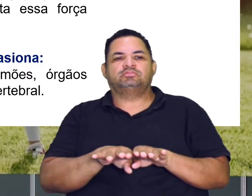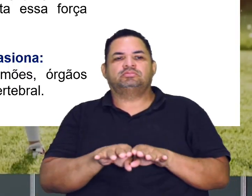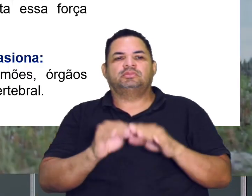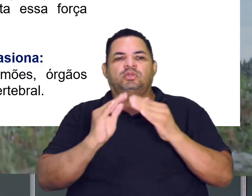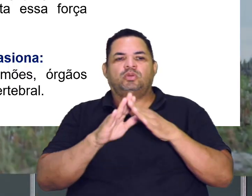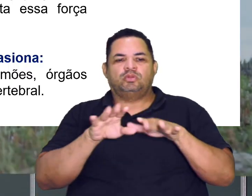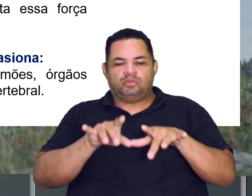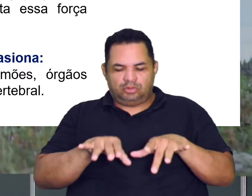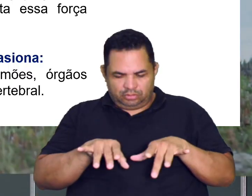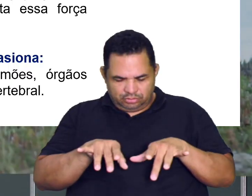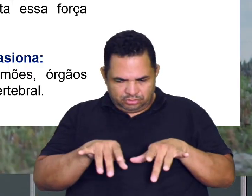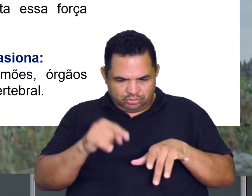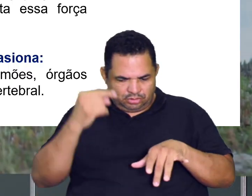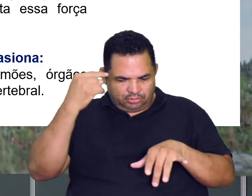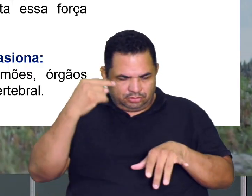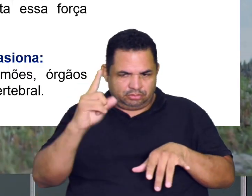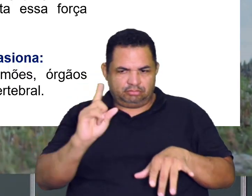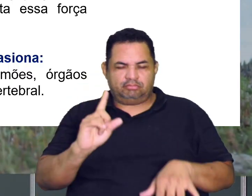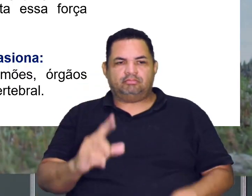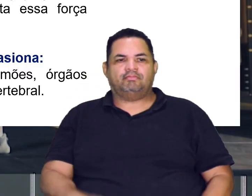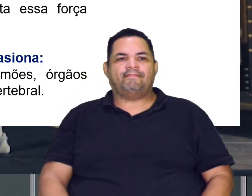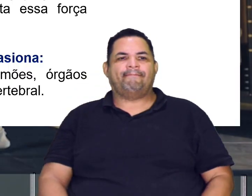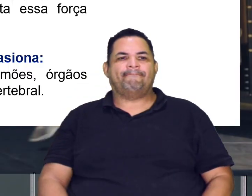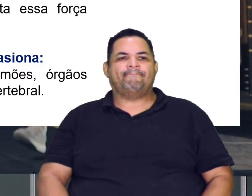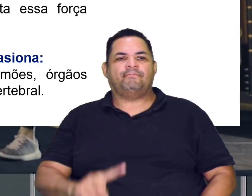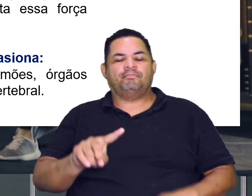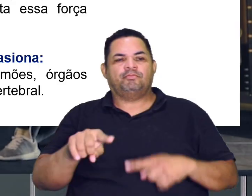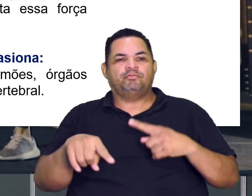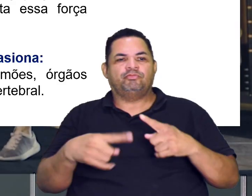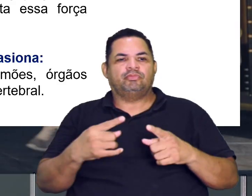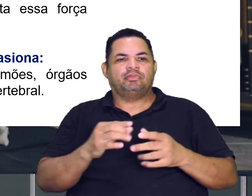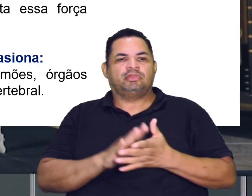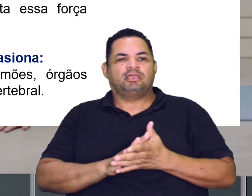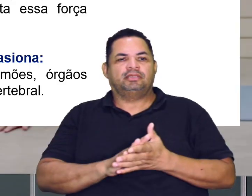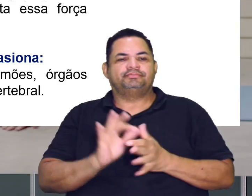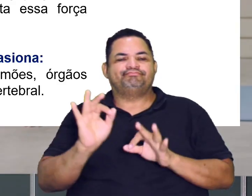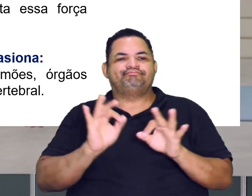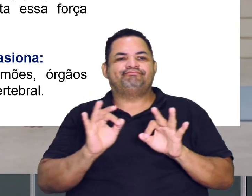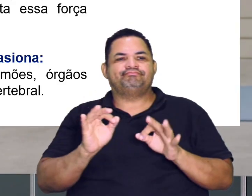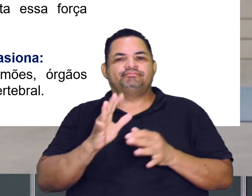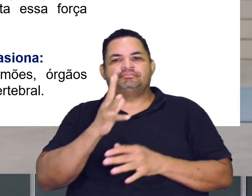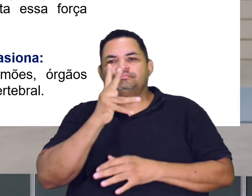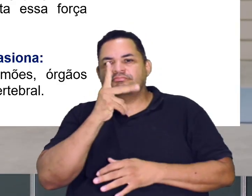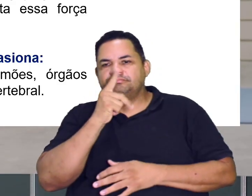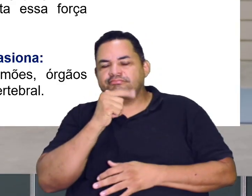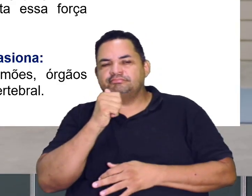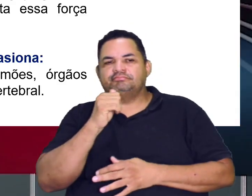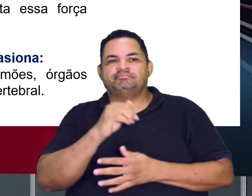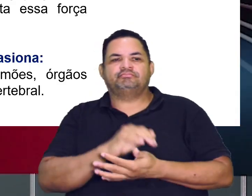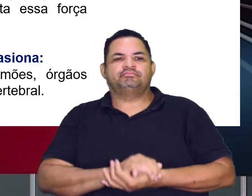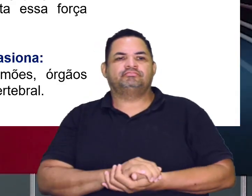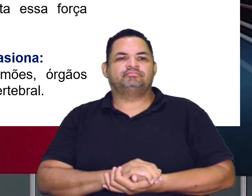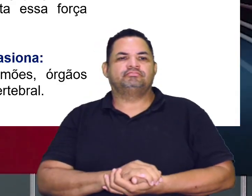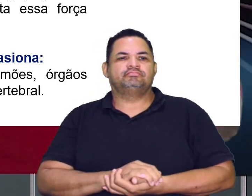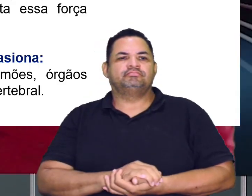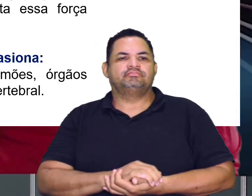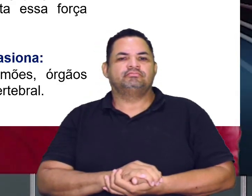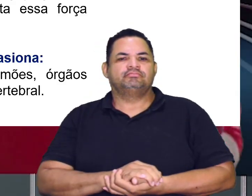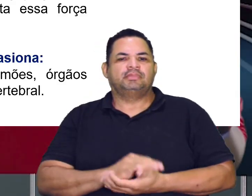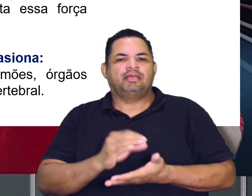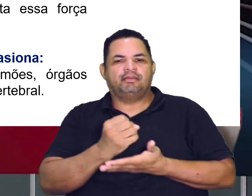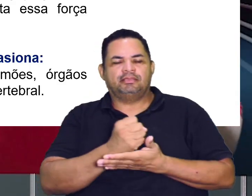se o computador está abaixo, a sua cabeça também vai pesar. Daqui a pouco você está com uma tensão e demora essa tensão passar, né?